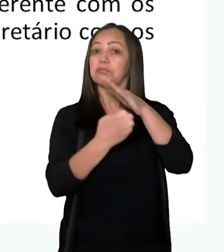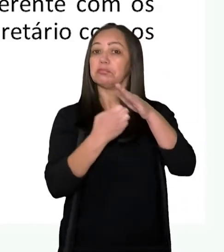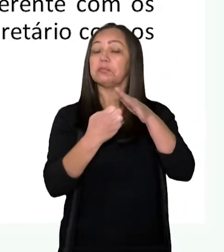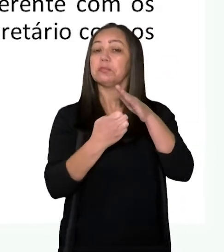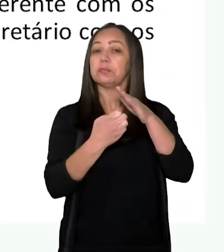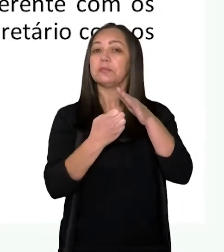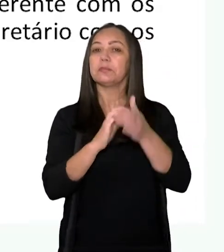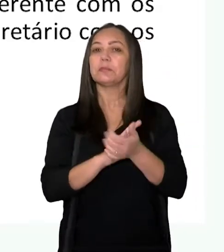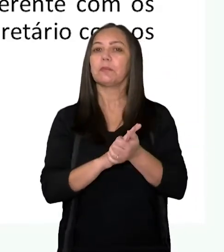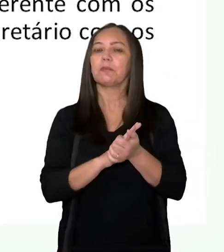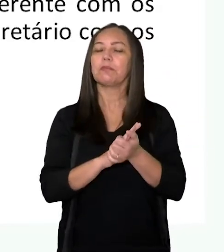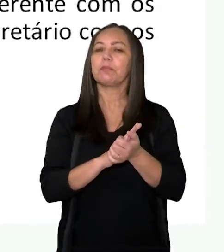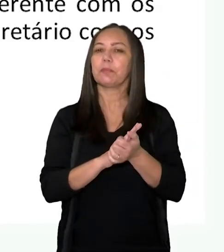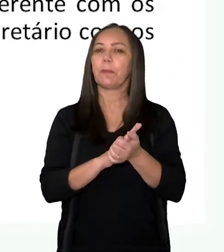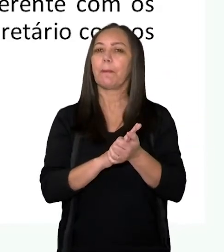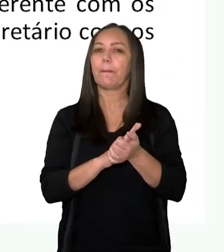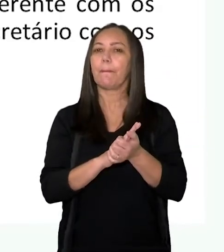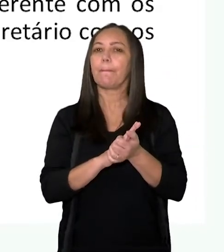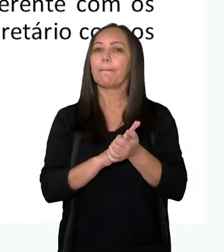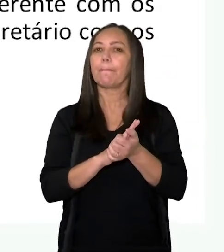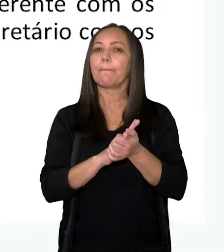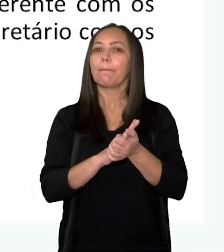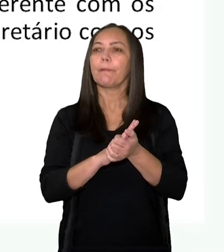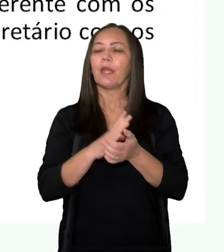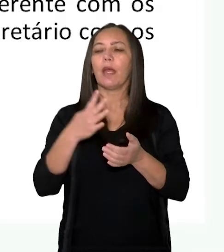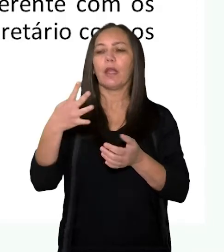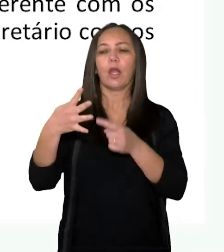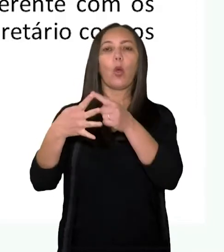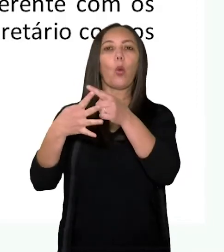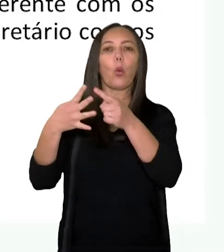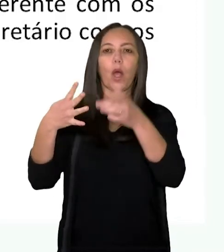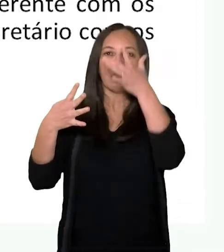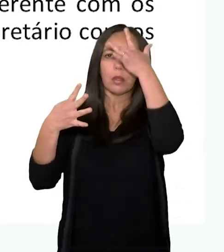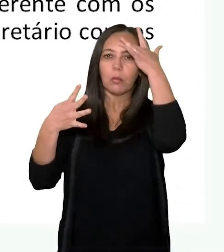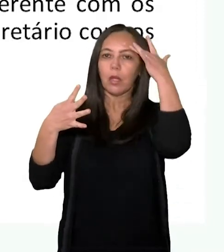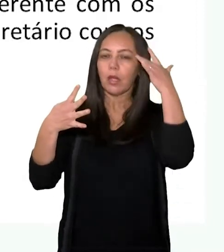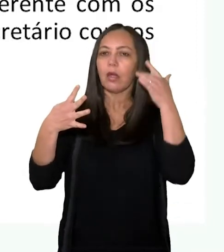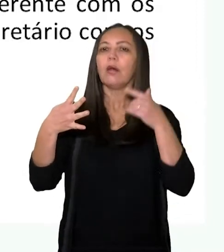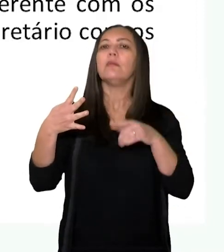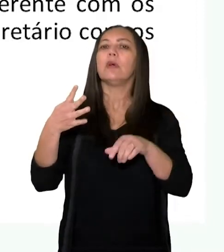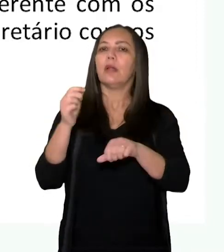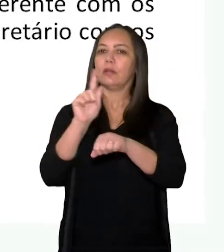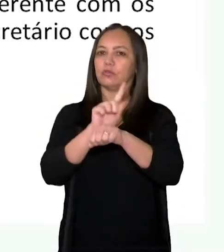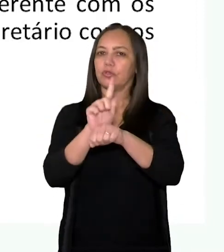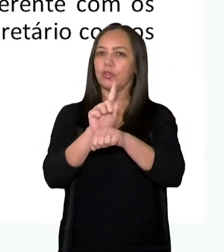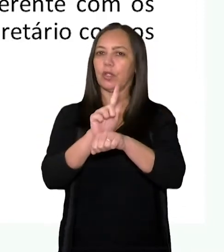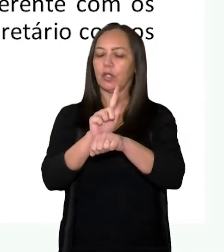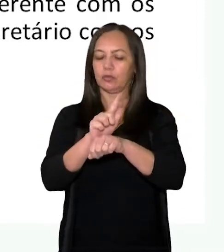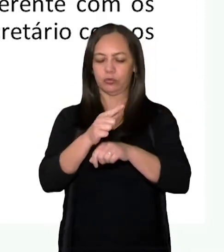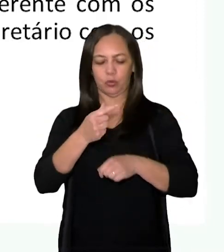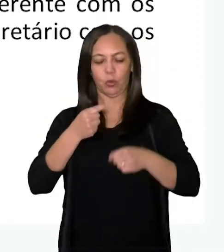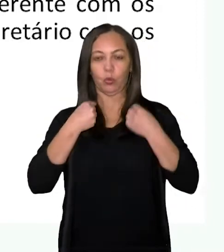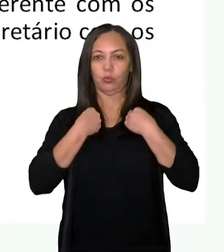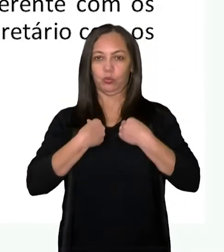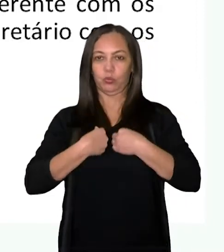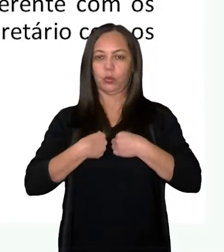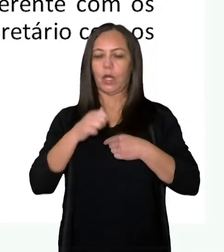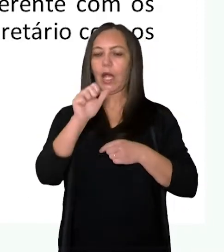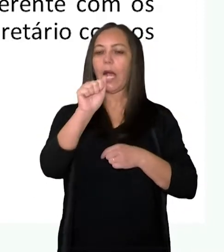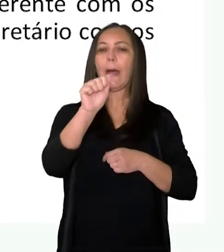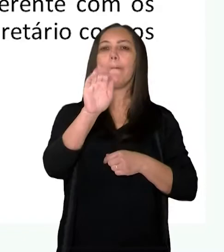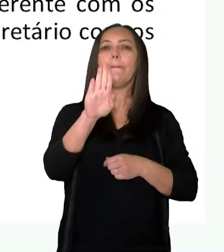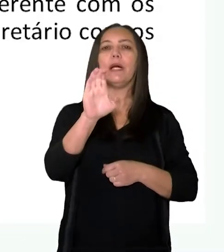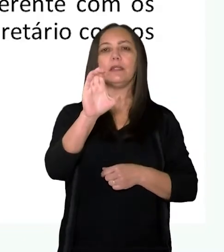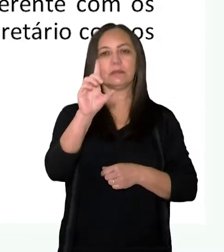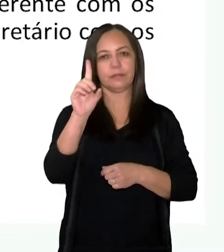X? Sendo que há 4 candidatos a gerente com os crachás A,